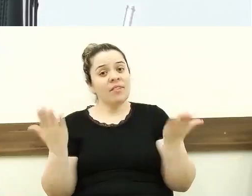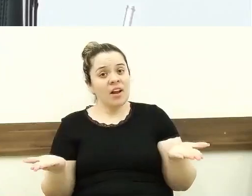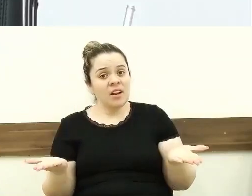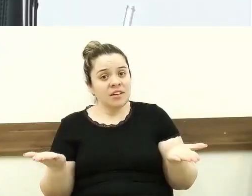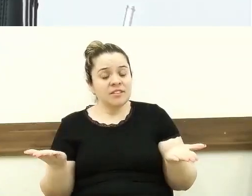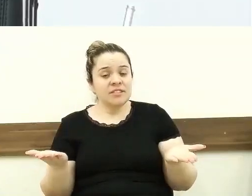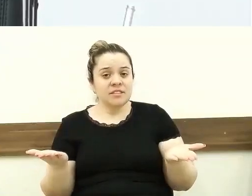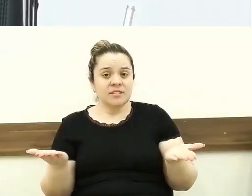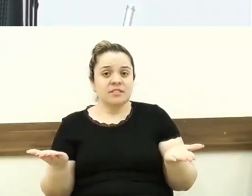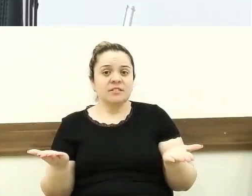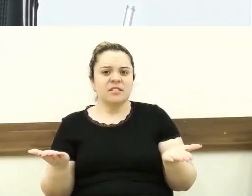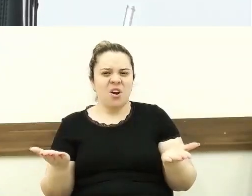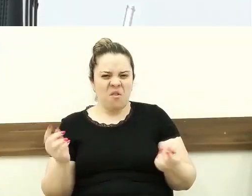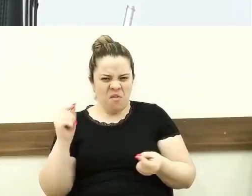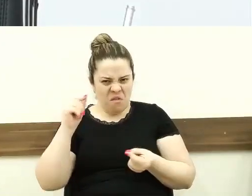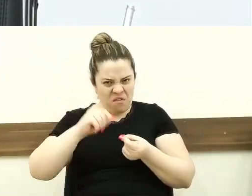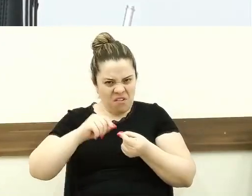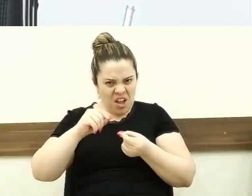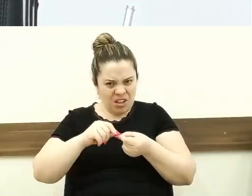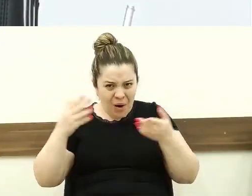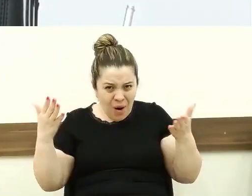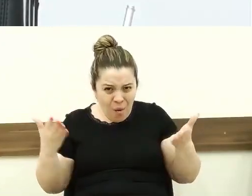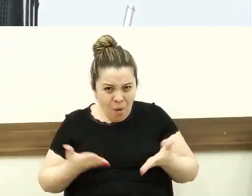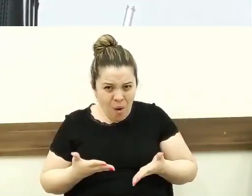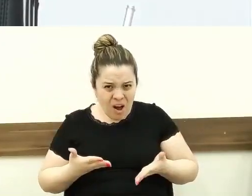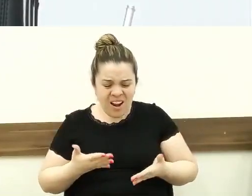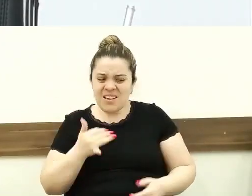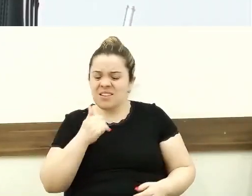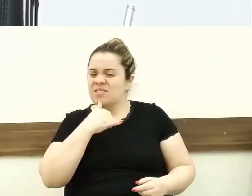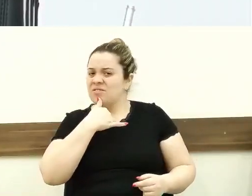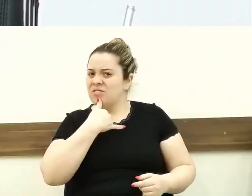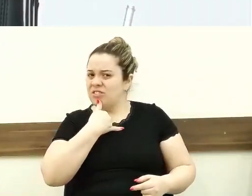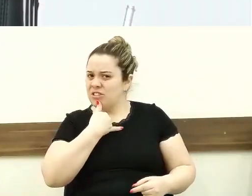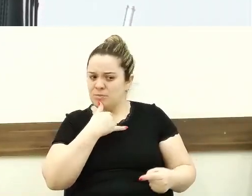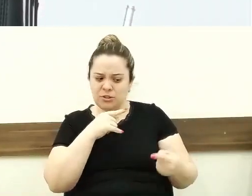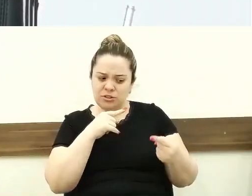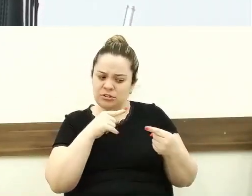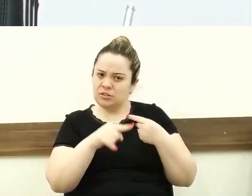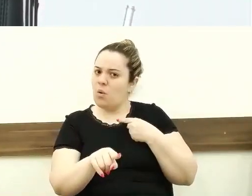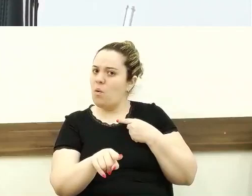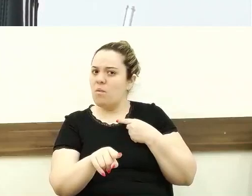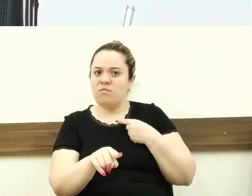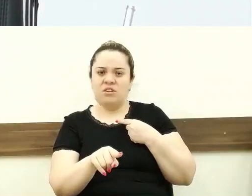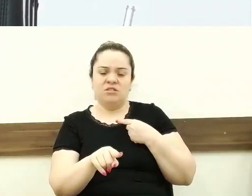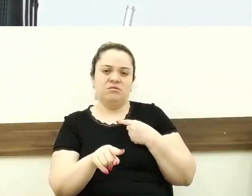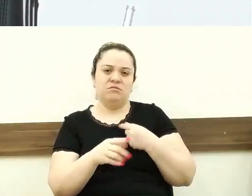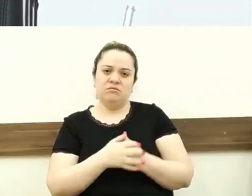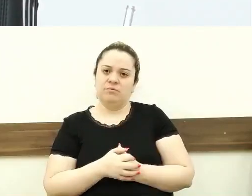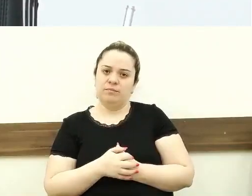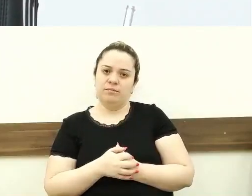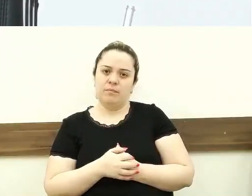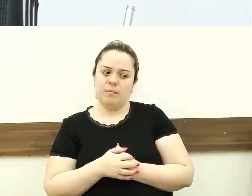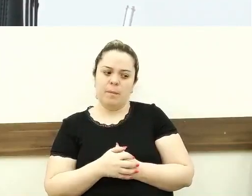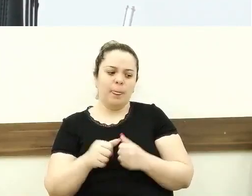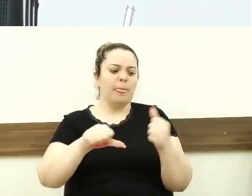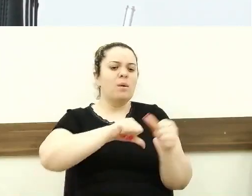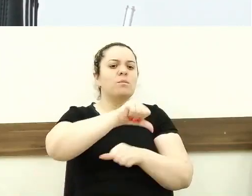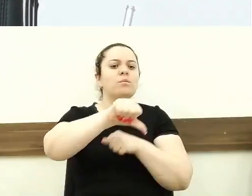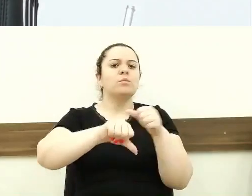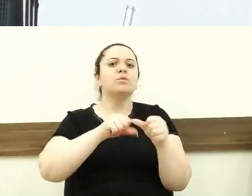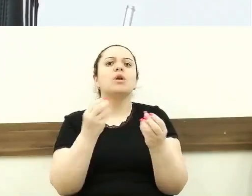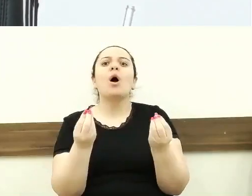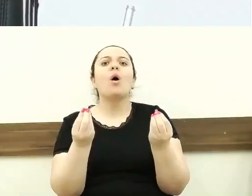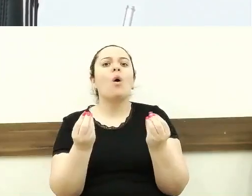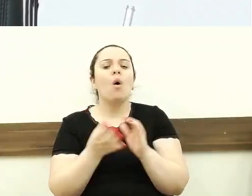vez, infelizmente, não condiz com aquele patrimônio. Como mudar isso? Ele era o acabamento de